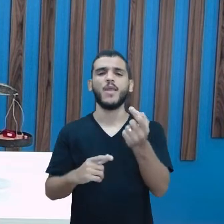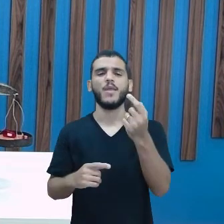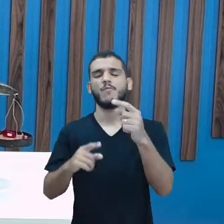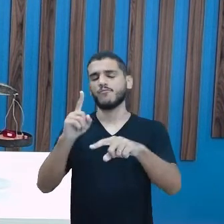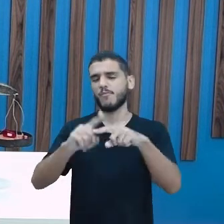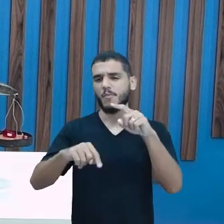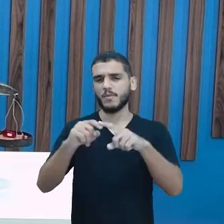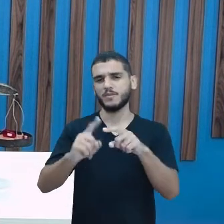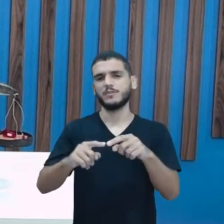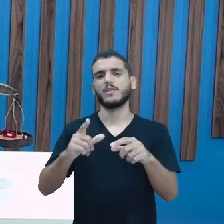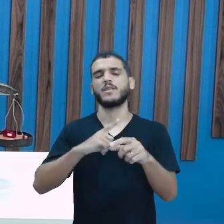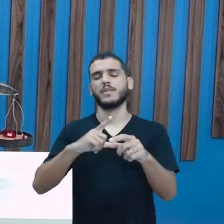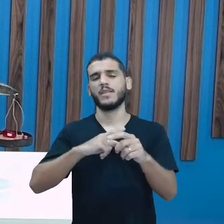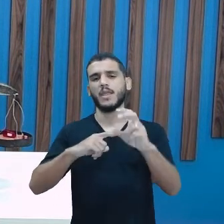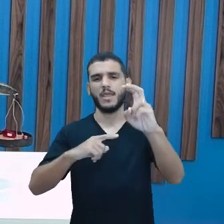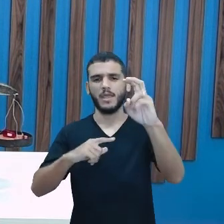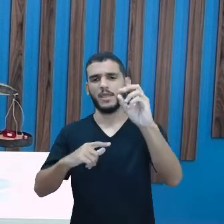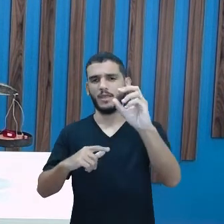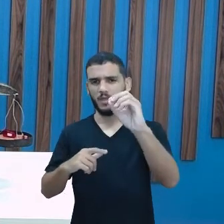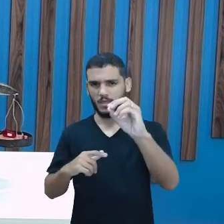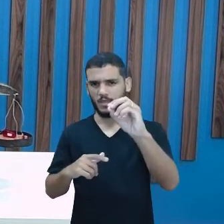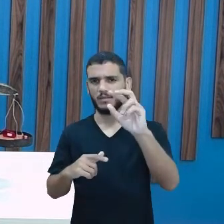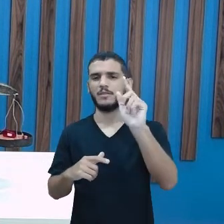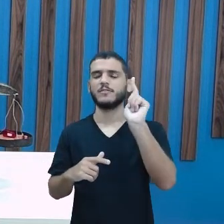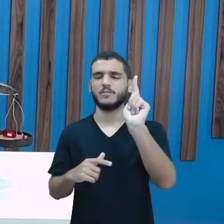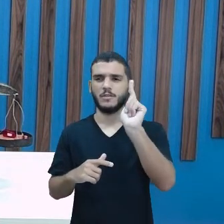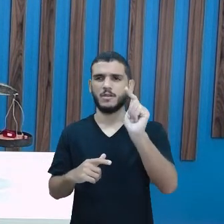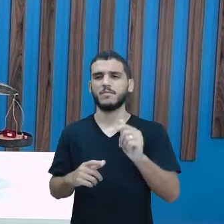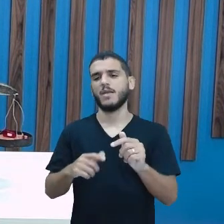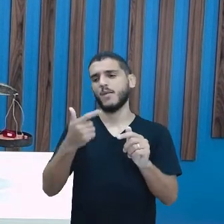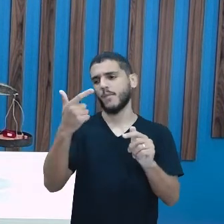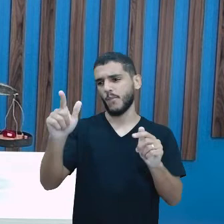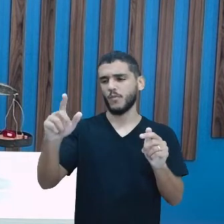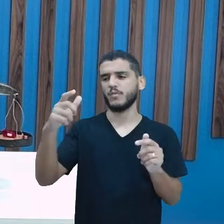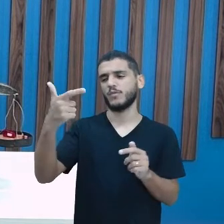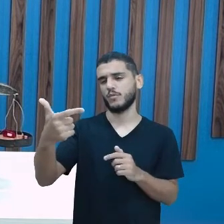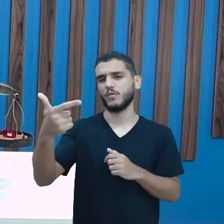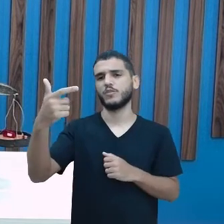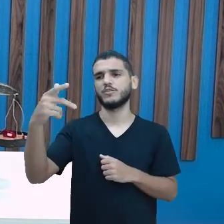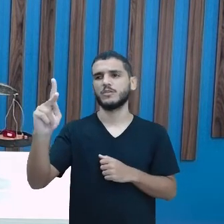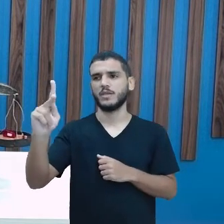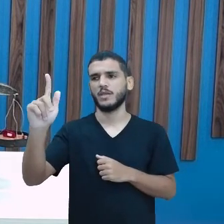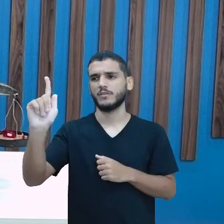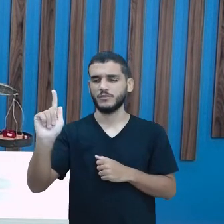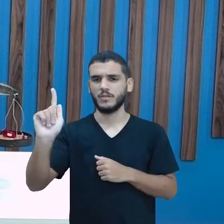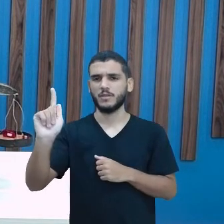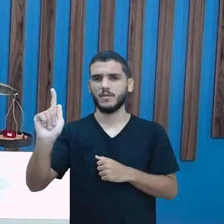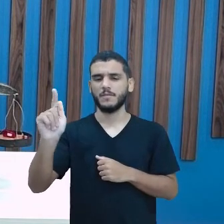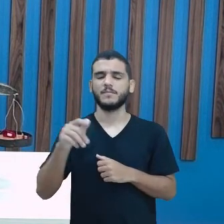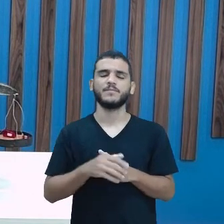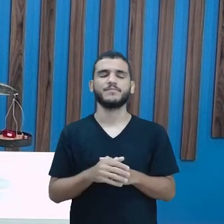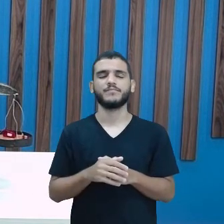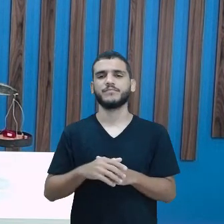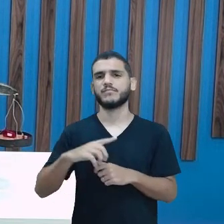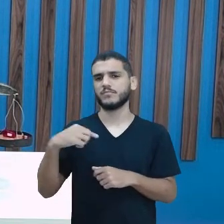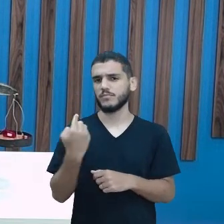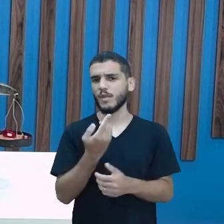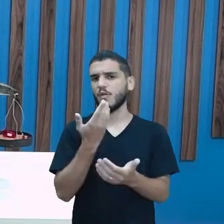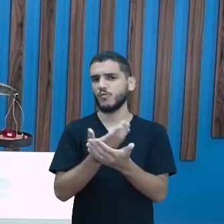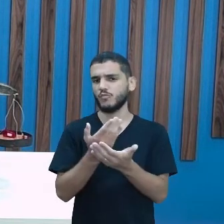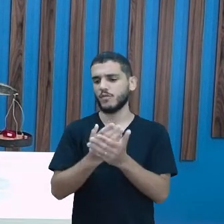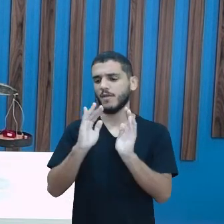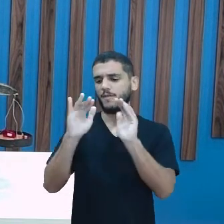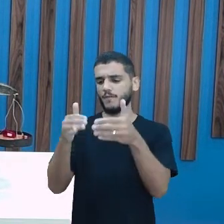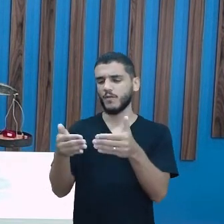com 500 gramas e desse lado tem um objeto com 2 quilos. Nós estamos trabalhando aqui com a grandeza massa. Então,